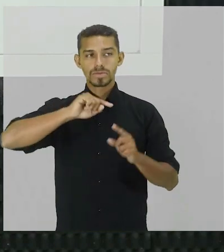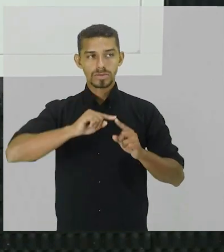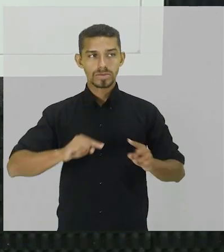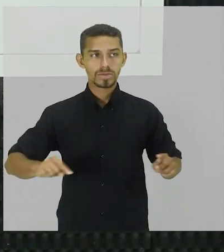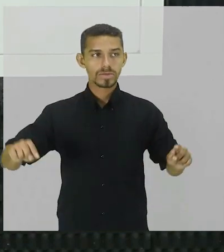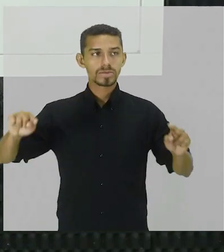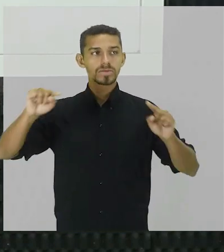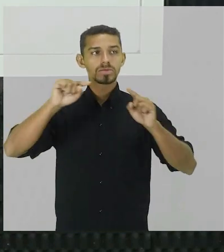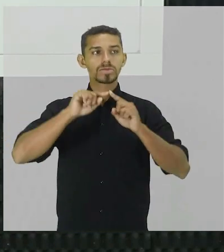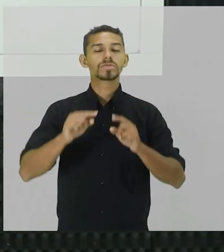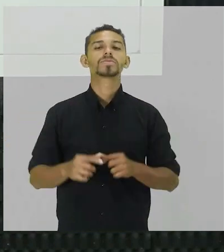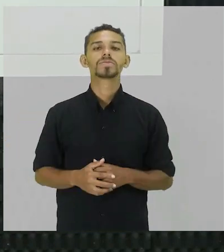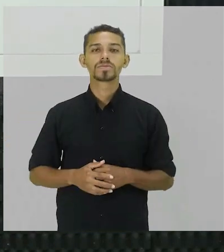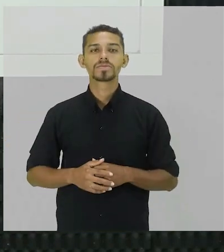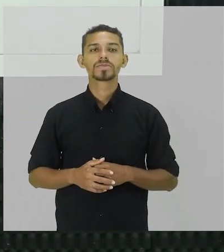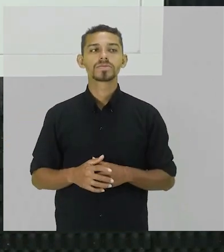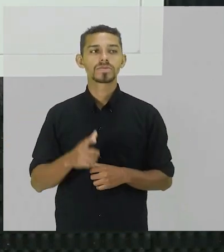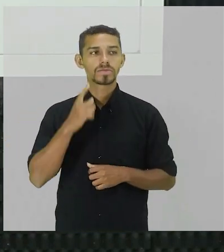de um cilindro.